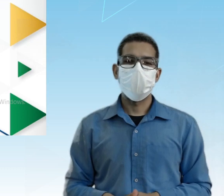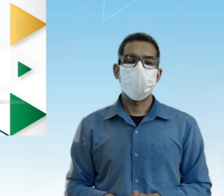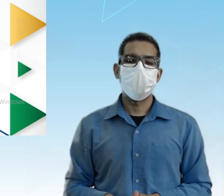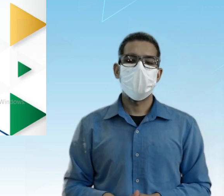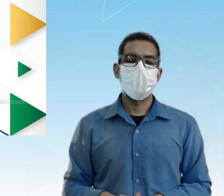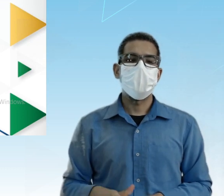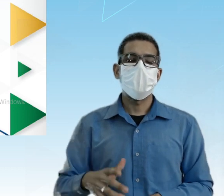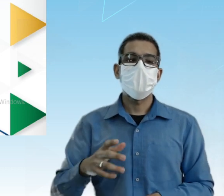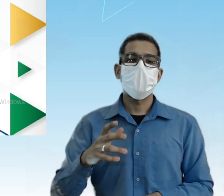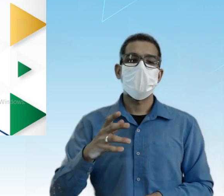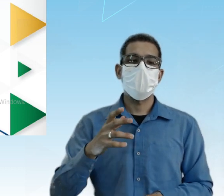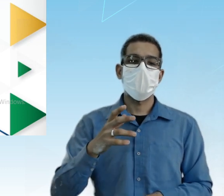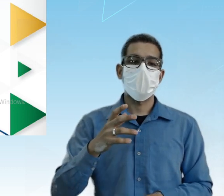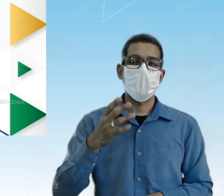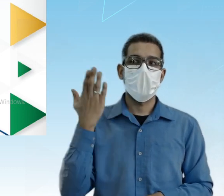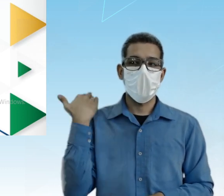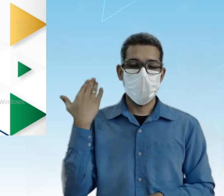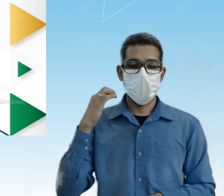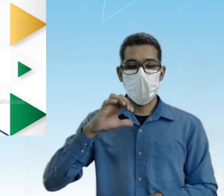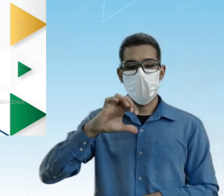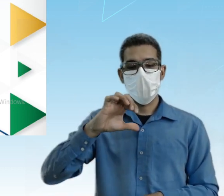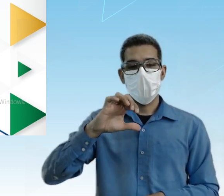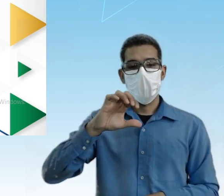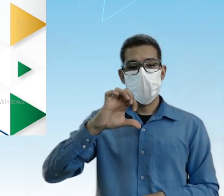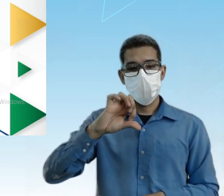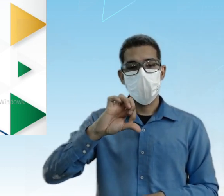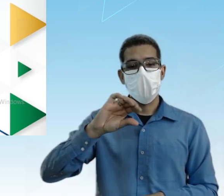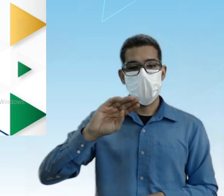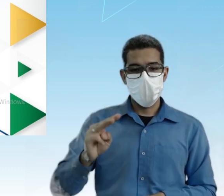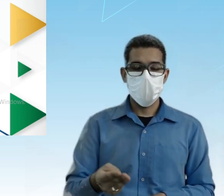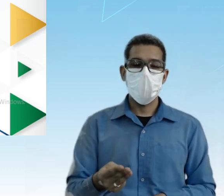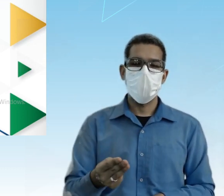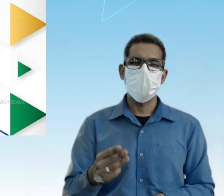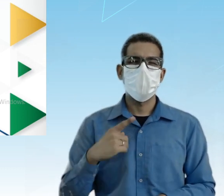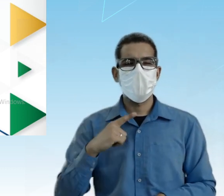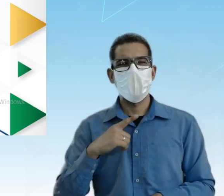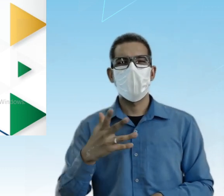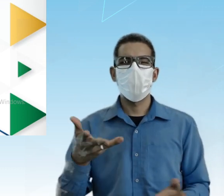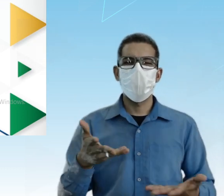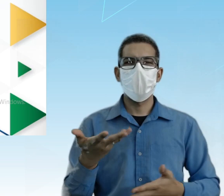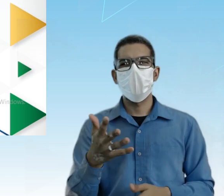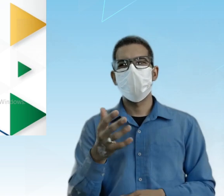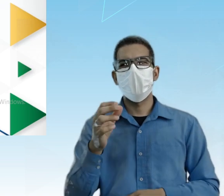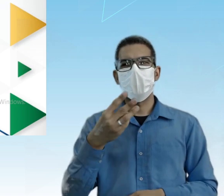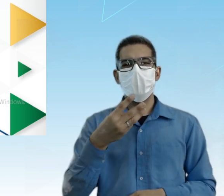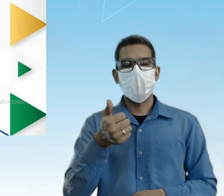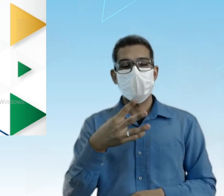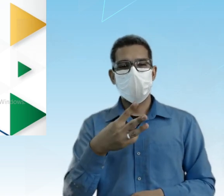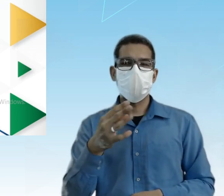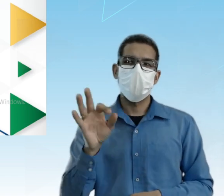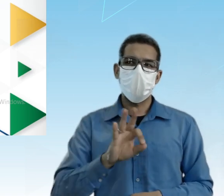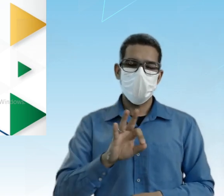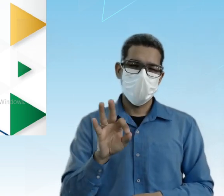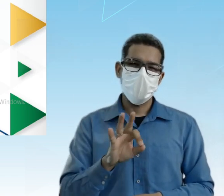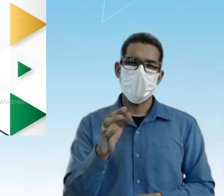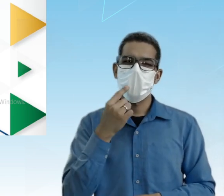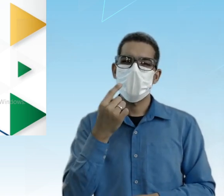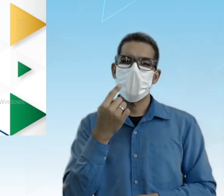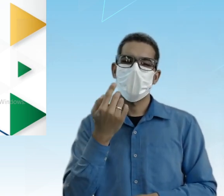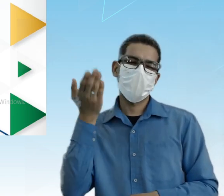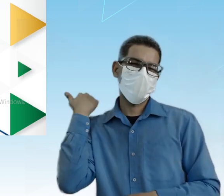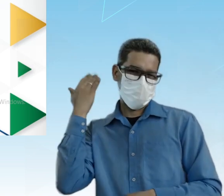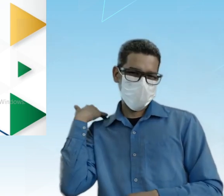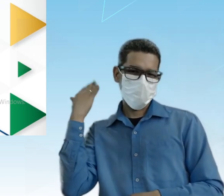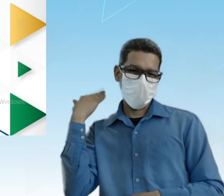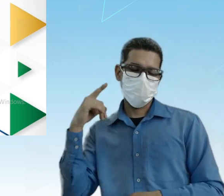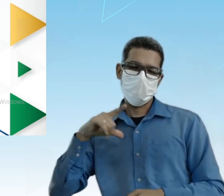milhões de pessoas idosas. 5,9% hoje está em torno de 13%, tá? Isso aí eu não consegui atualizar, não, peço desculpas. Mas está